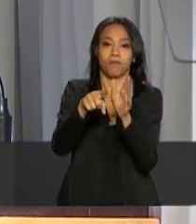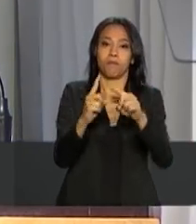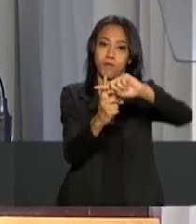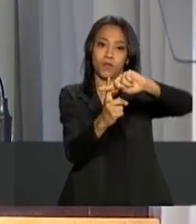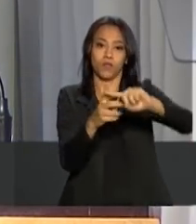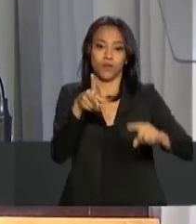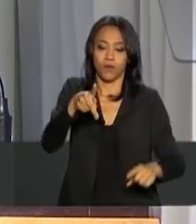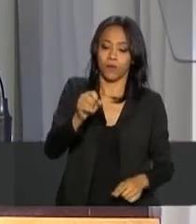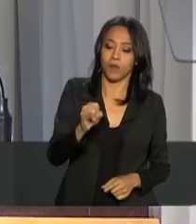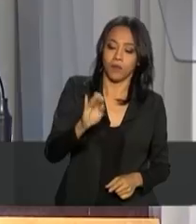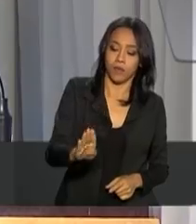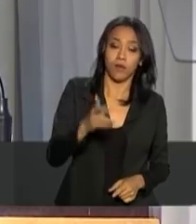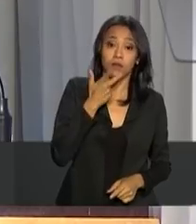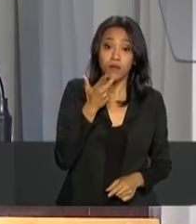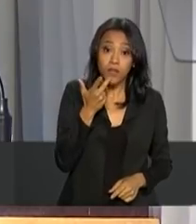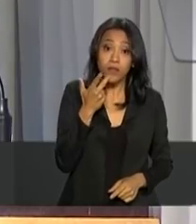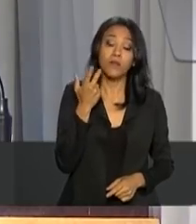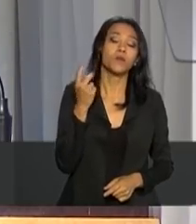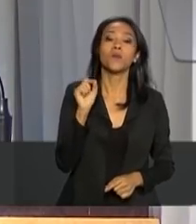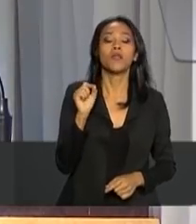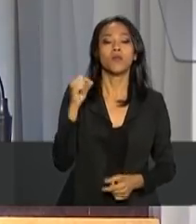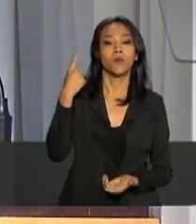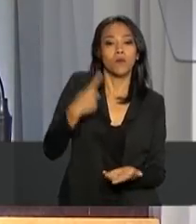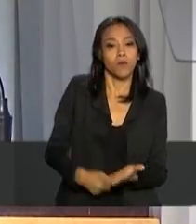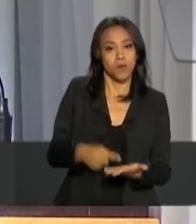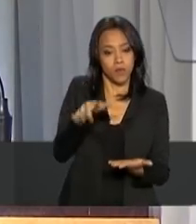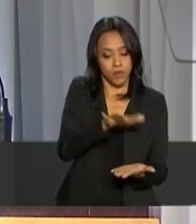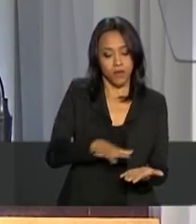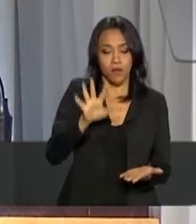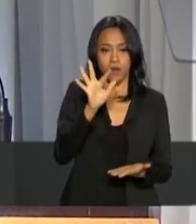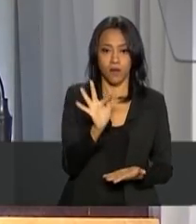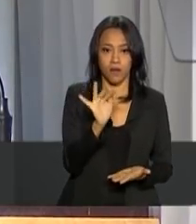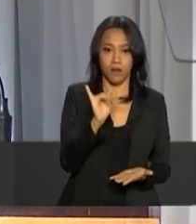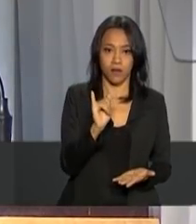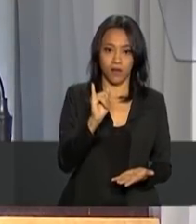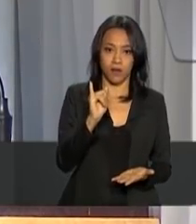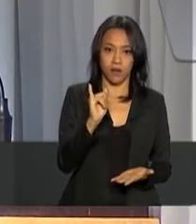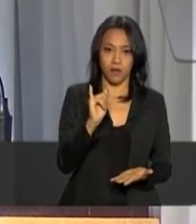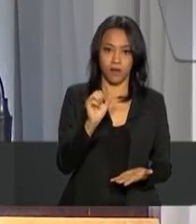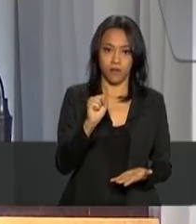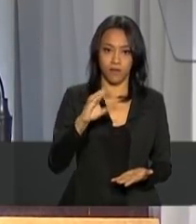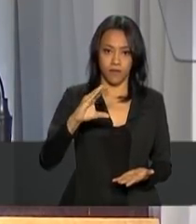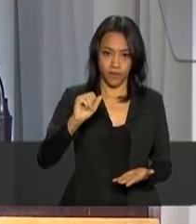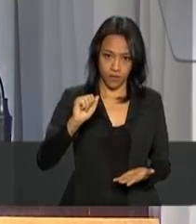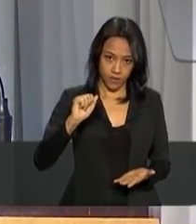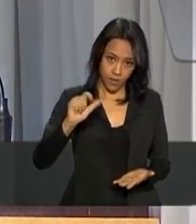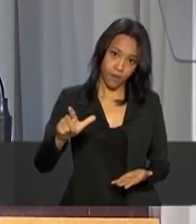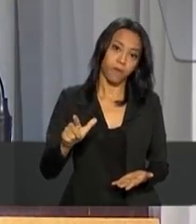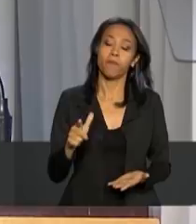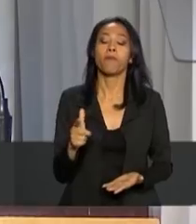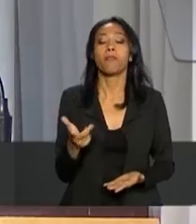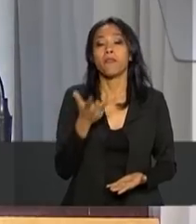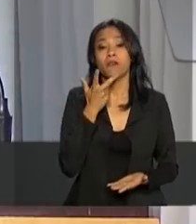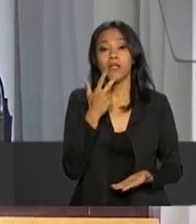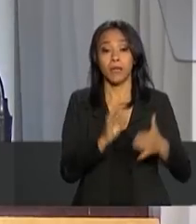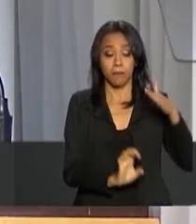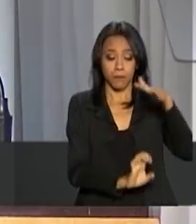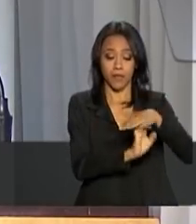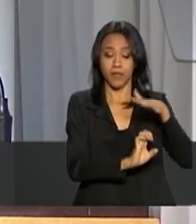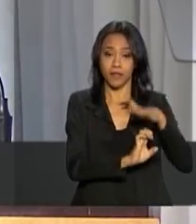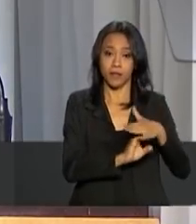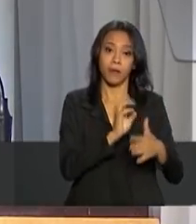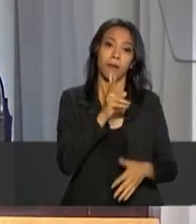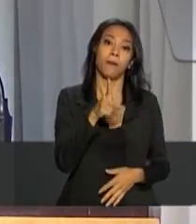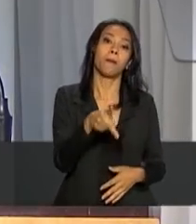fiscal. E, ao fazê-lo, eu devo dizer, como aqui foi dito, quando se mencionou a Petrobras, por exemplo, a Petrobras,